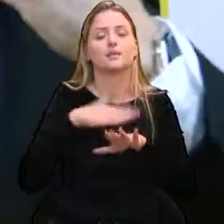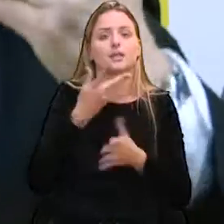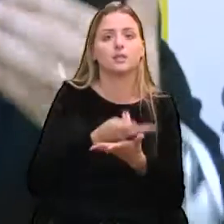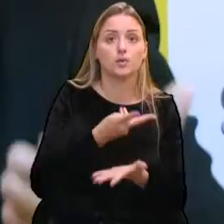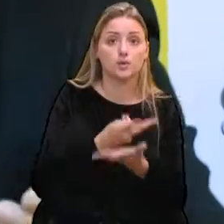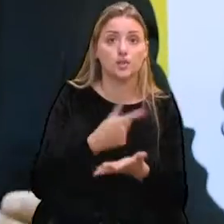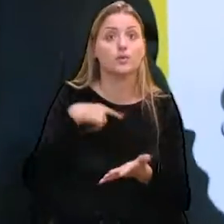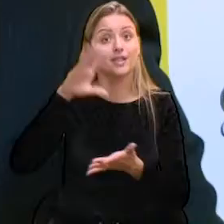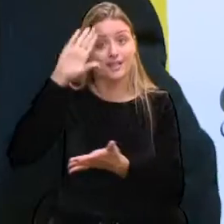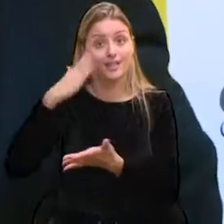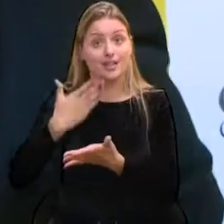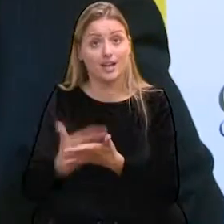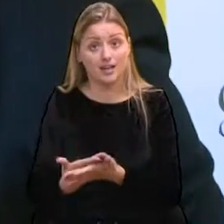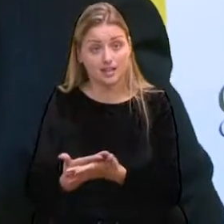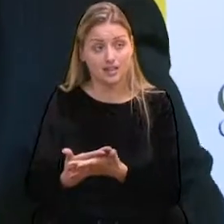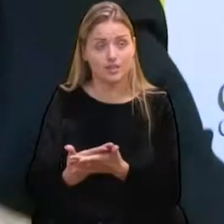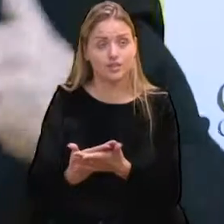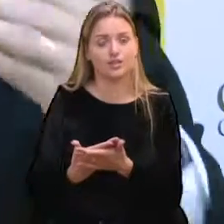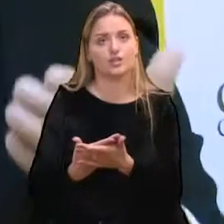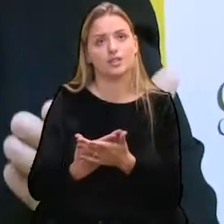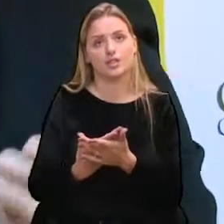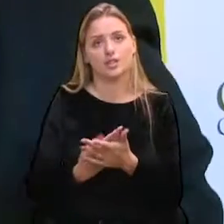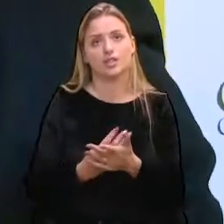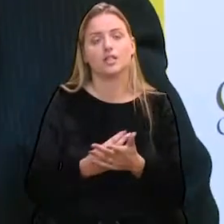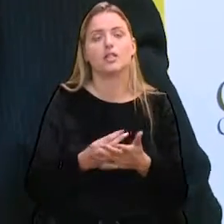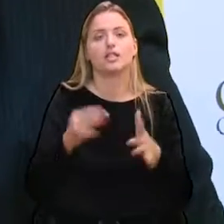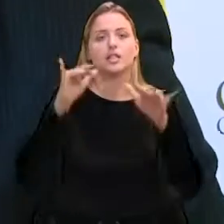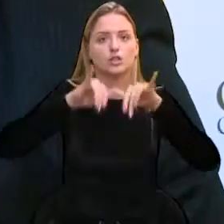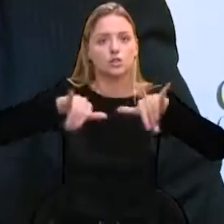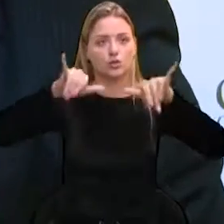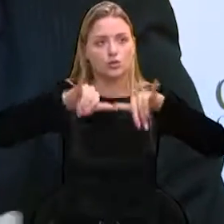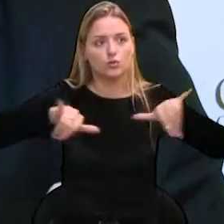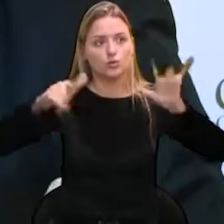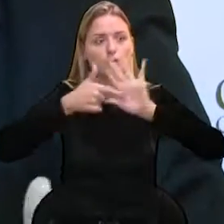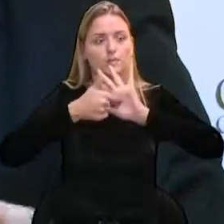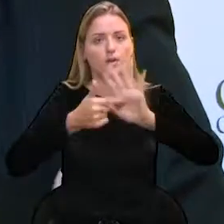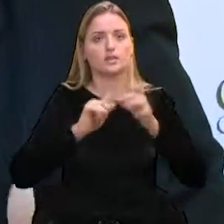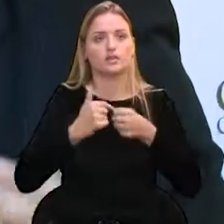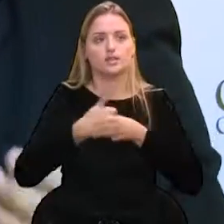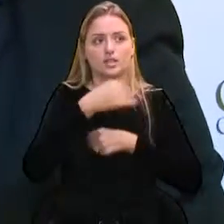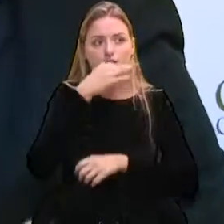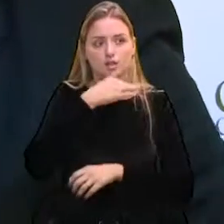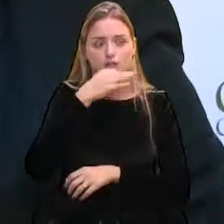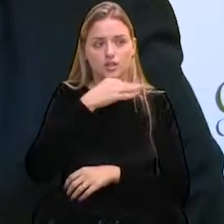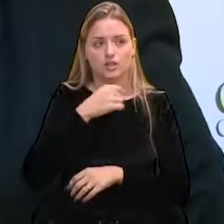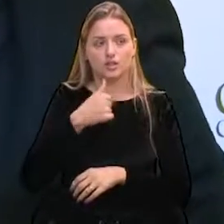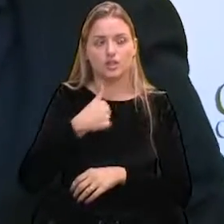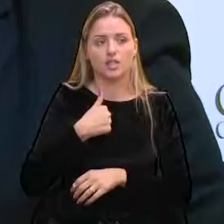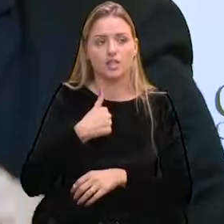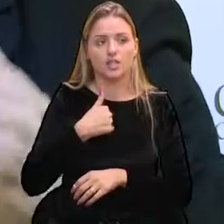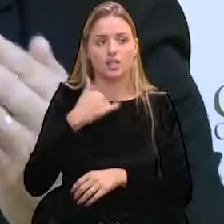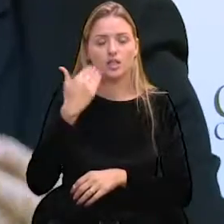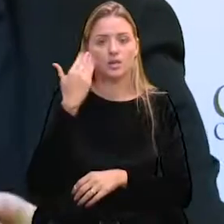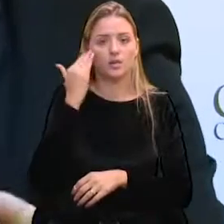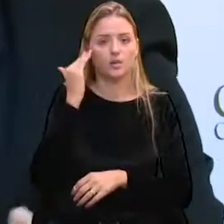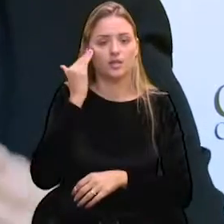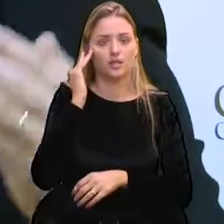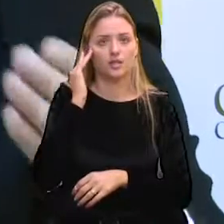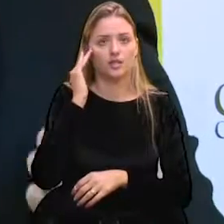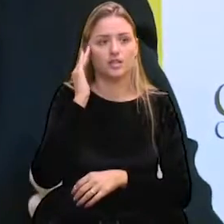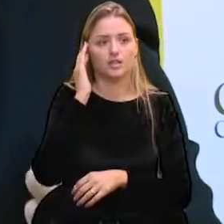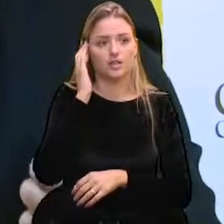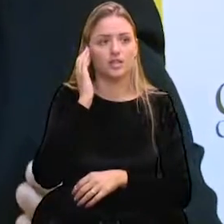tenham credibilidade e, acima de tudo, divulguem a nossa cidade de Caxias do Sul. Então, eu entendo que a Câmara de Vereadores está sendo